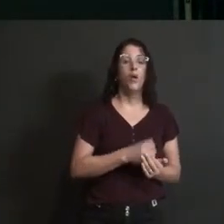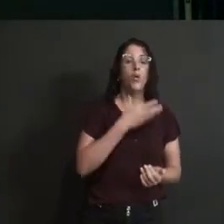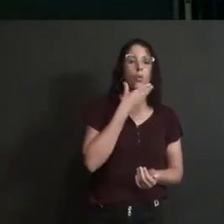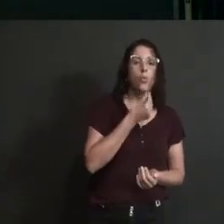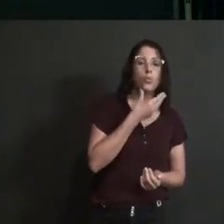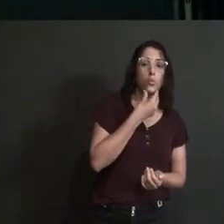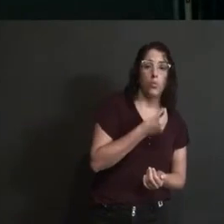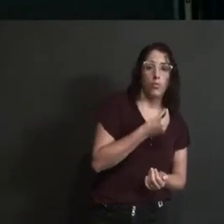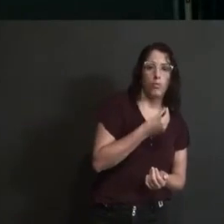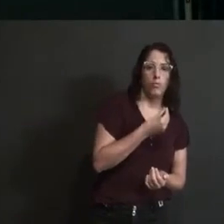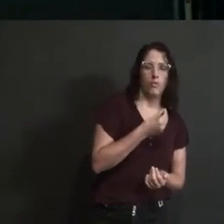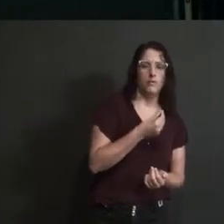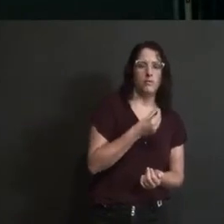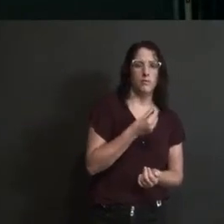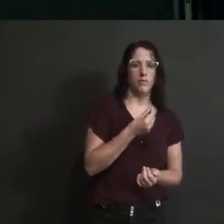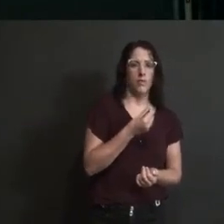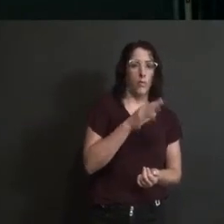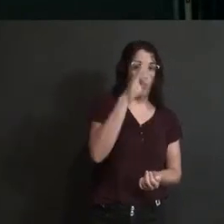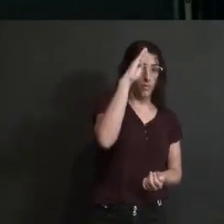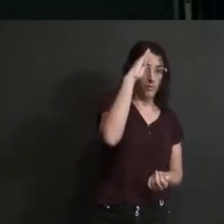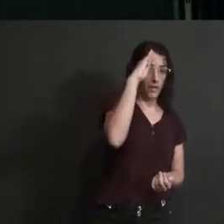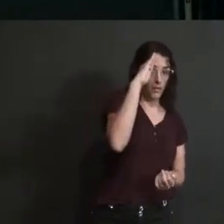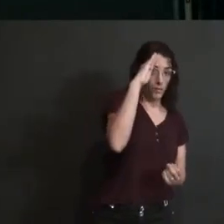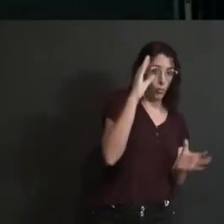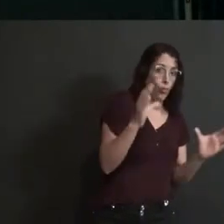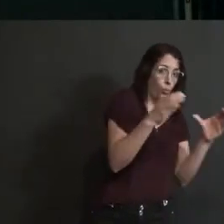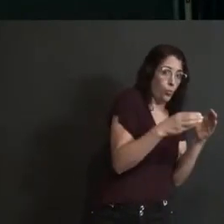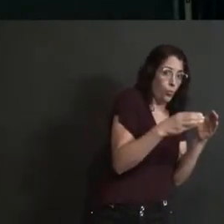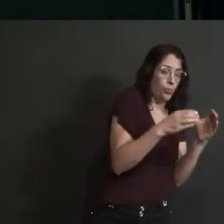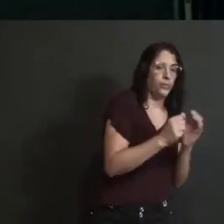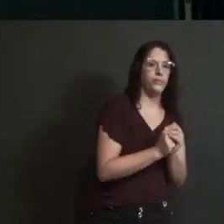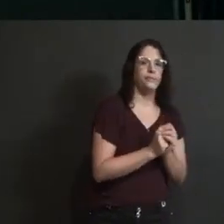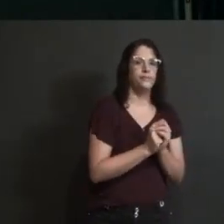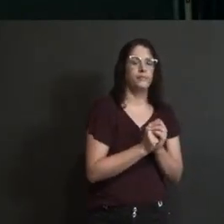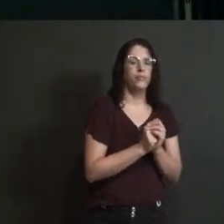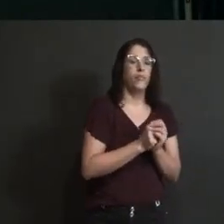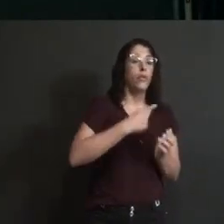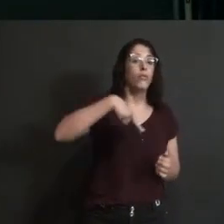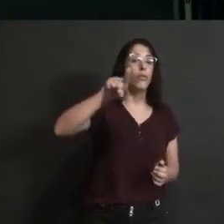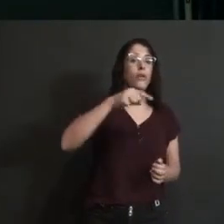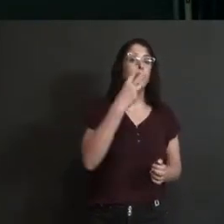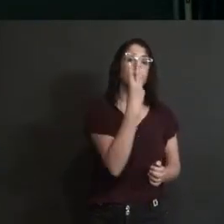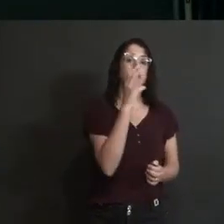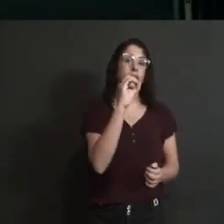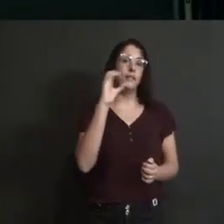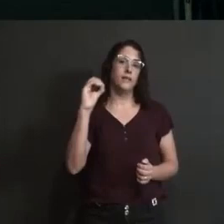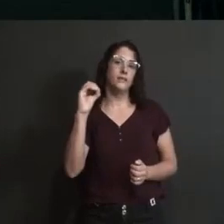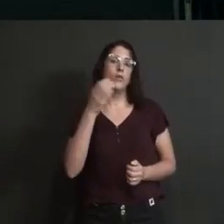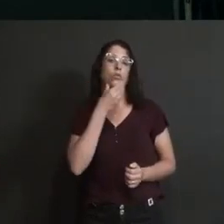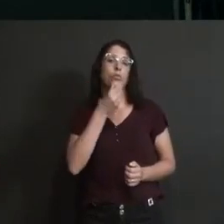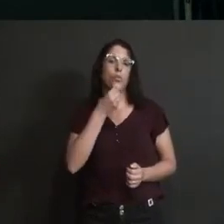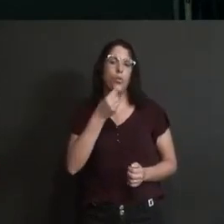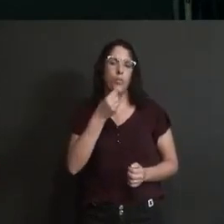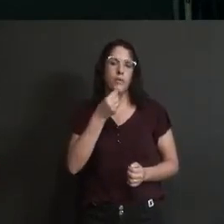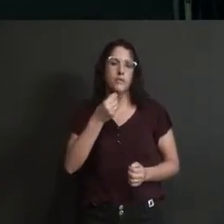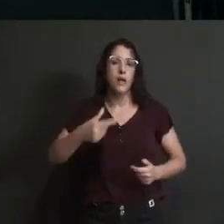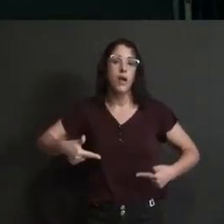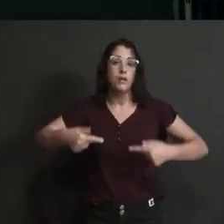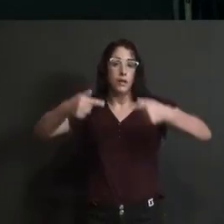foram com Davi. Porque quando Davi foi, 300 pessoas ficaram na beira do ribeiro de